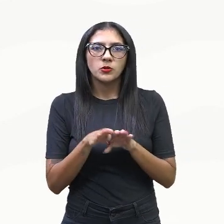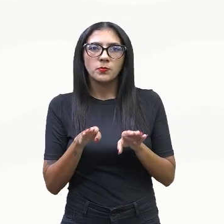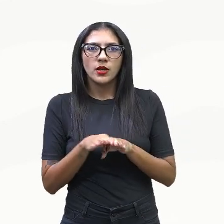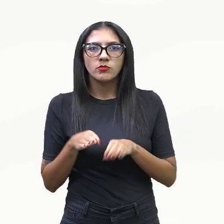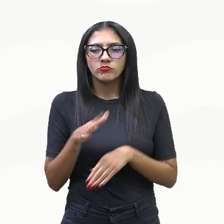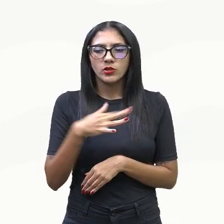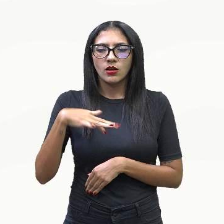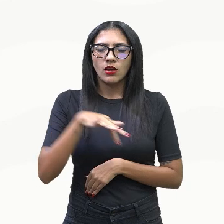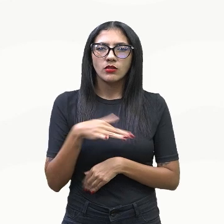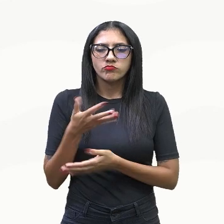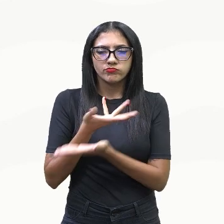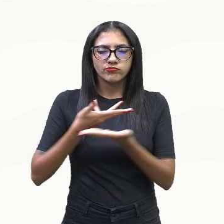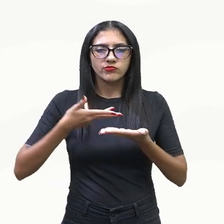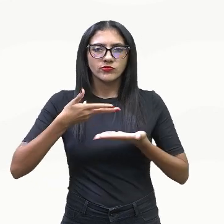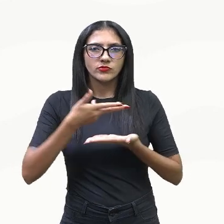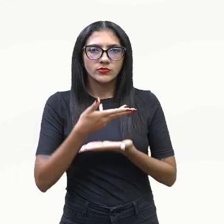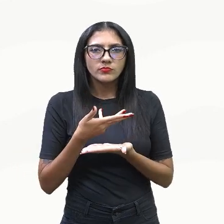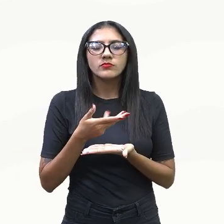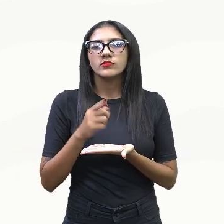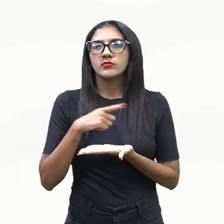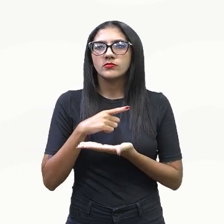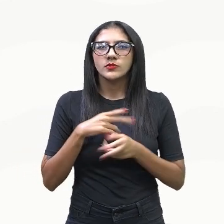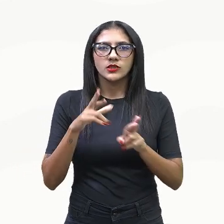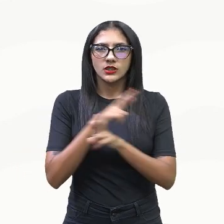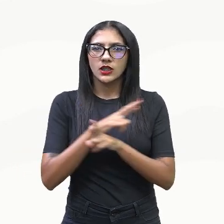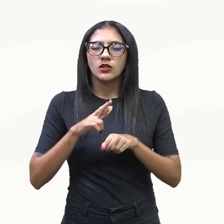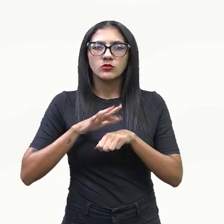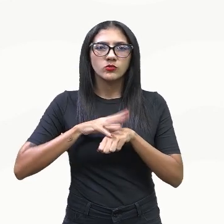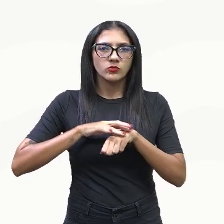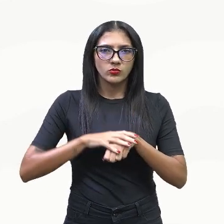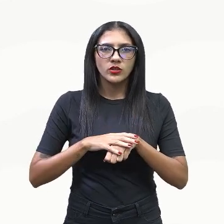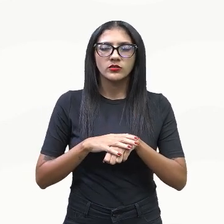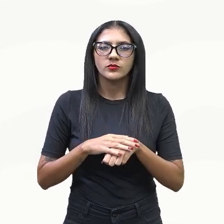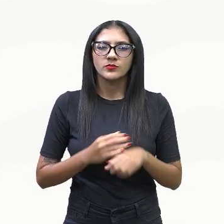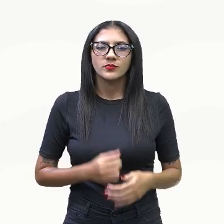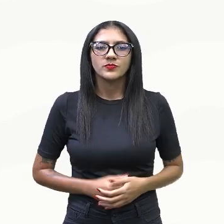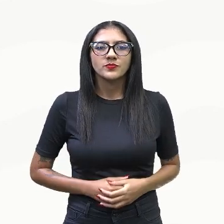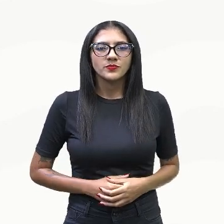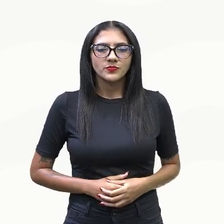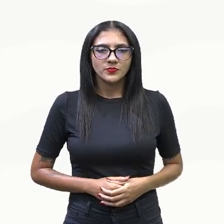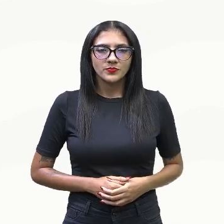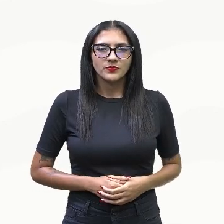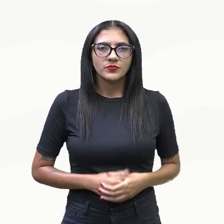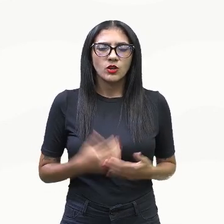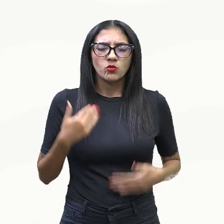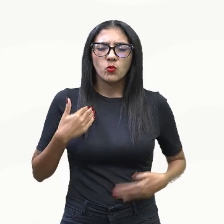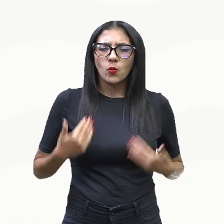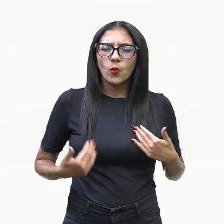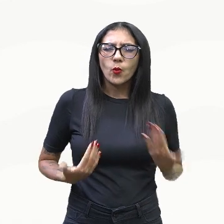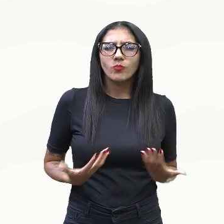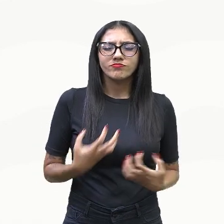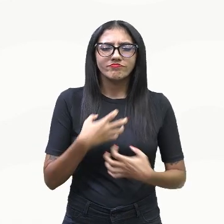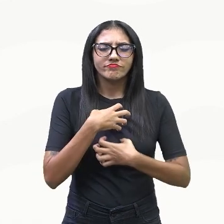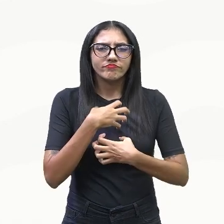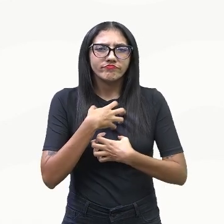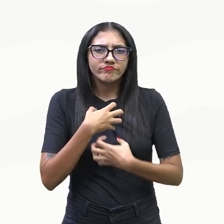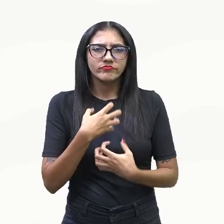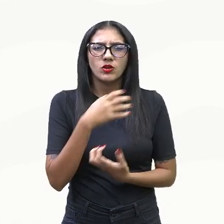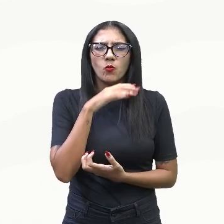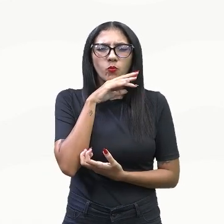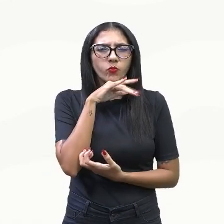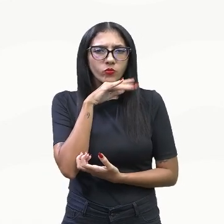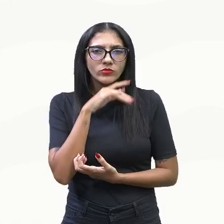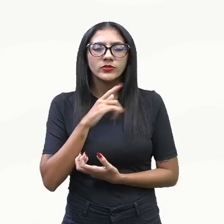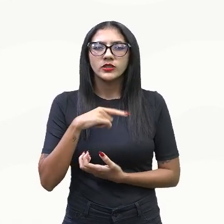associado com doença, com essa dor, com esse padecimento do corpo, da alma,